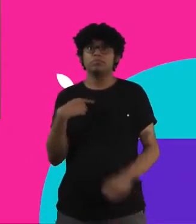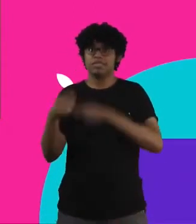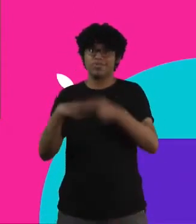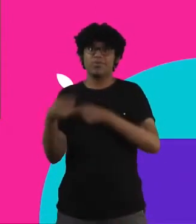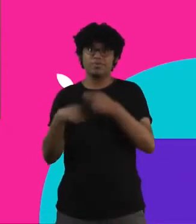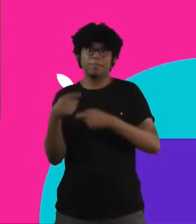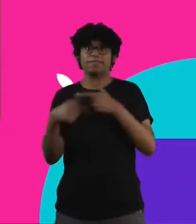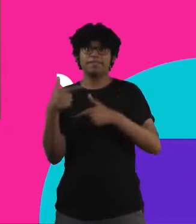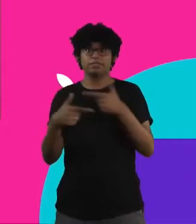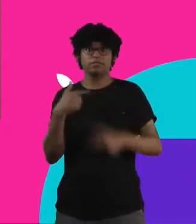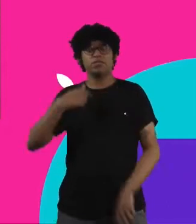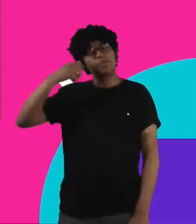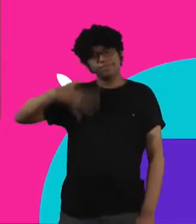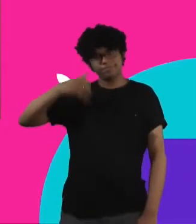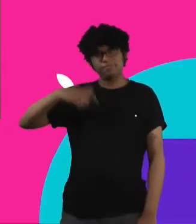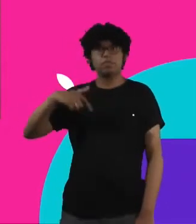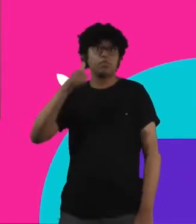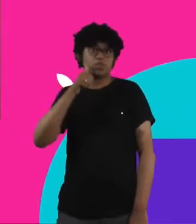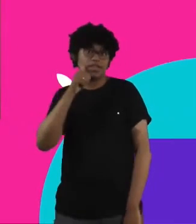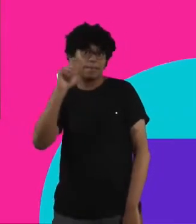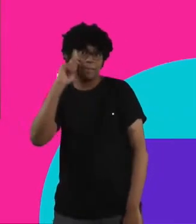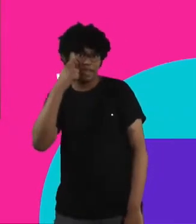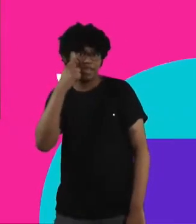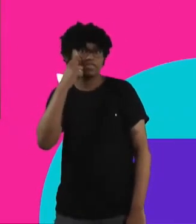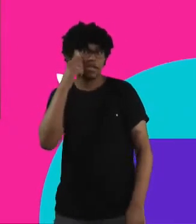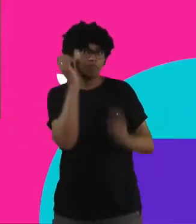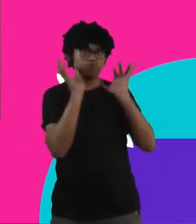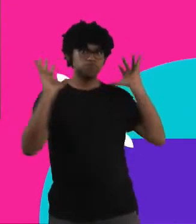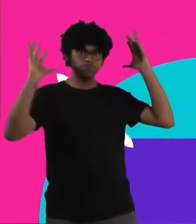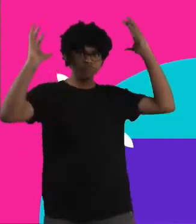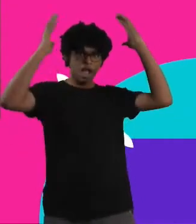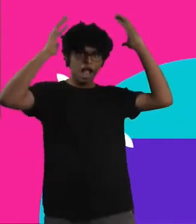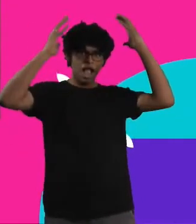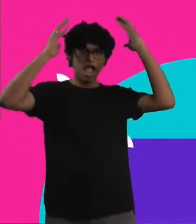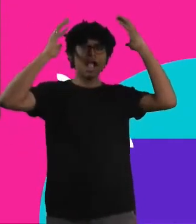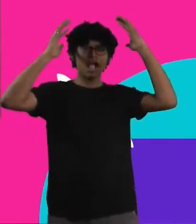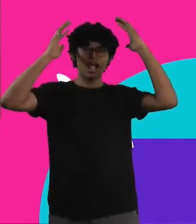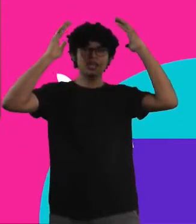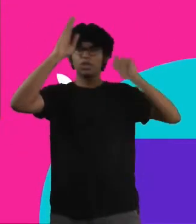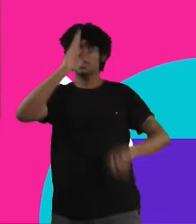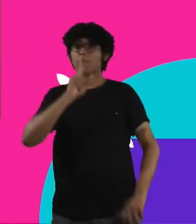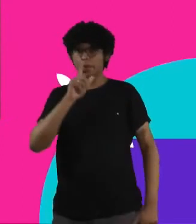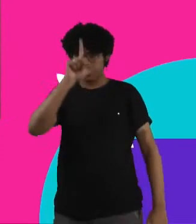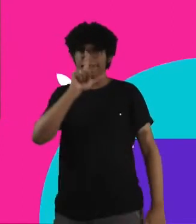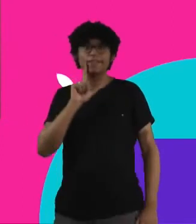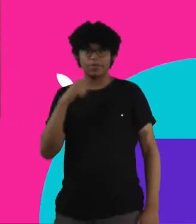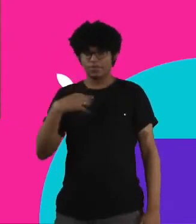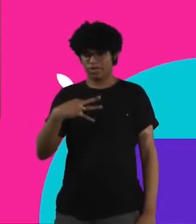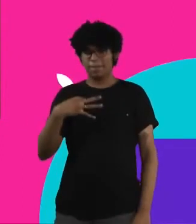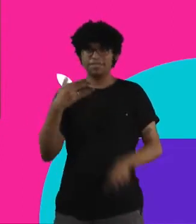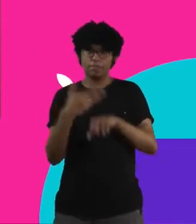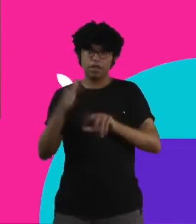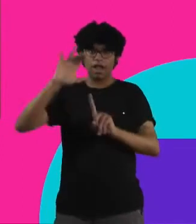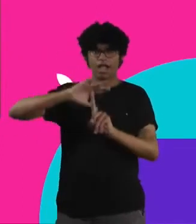Na audiodescrição, sou uma mulher negra com cabelo black loiro, tô usando uma blusa branca e atrás de